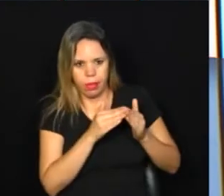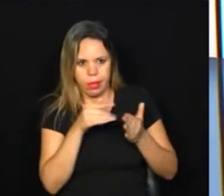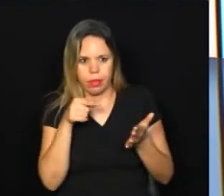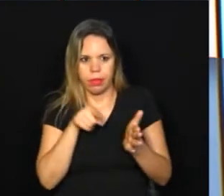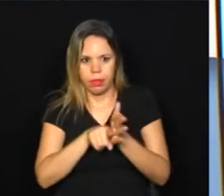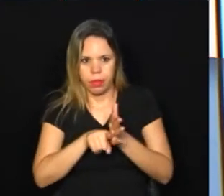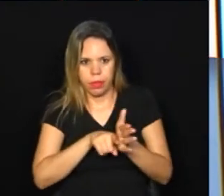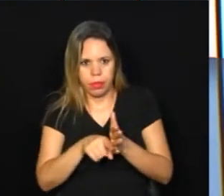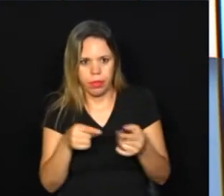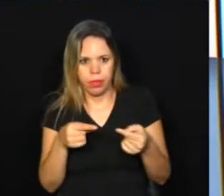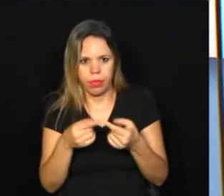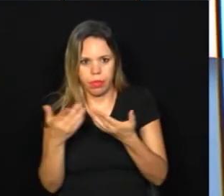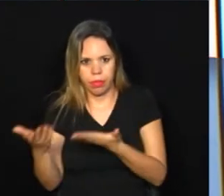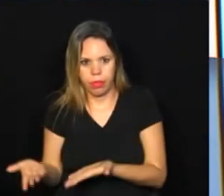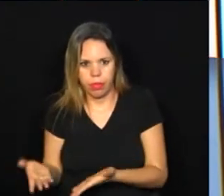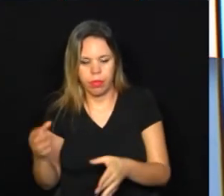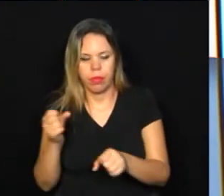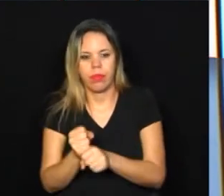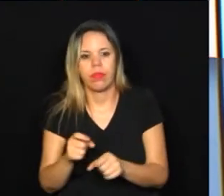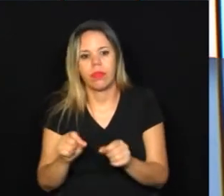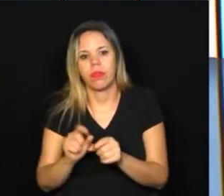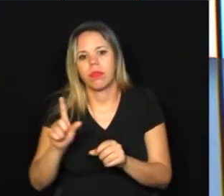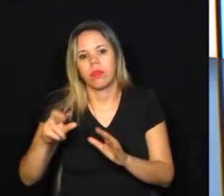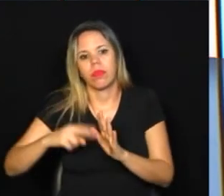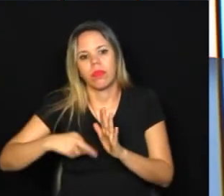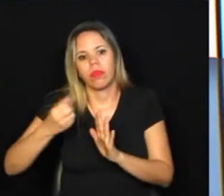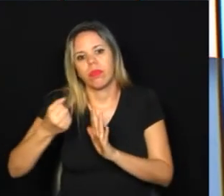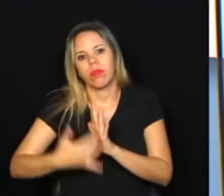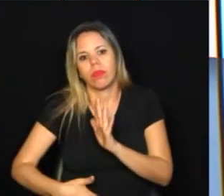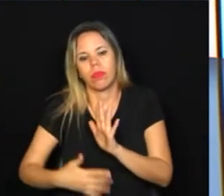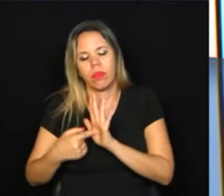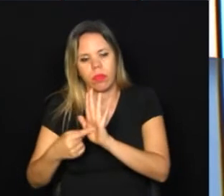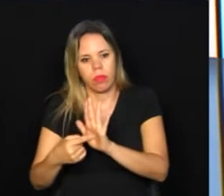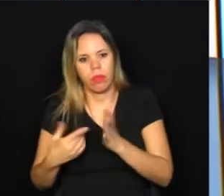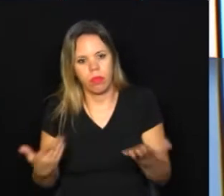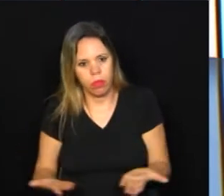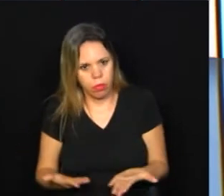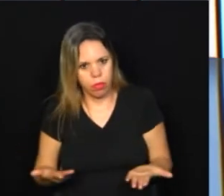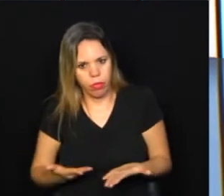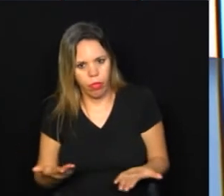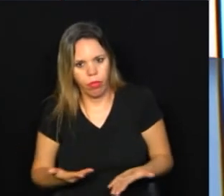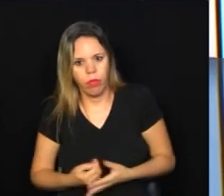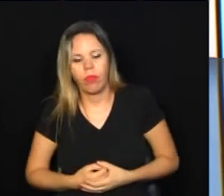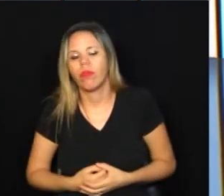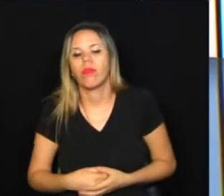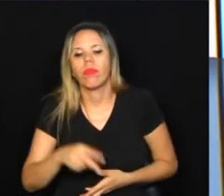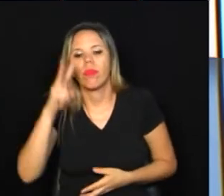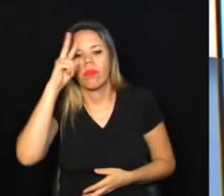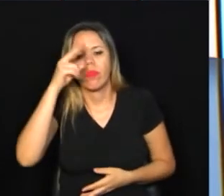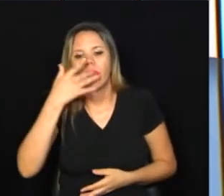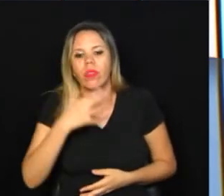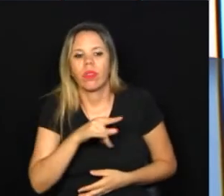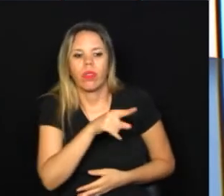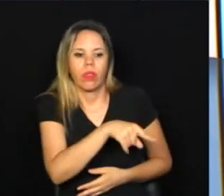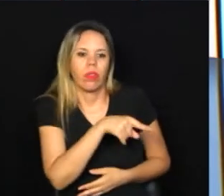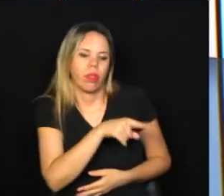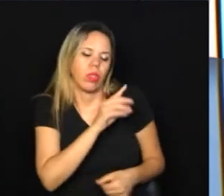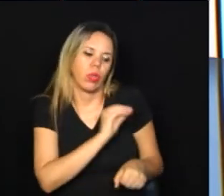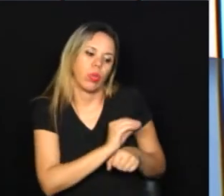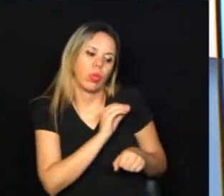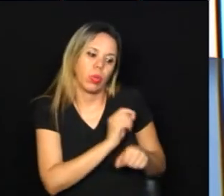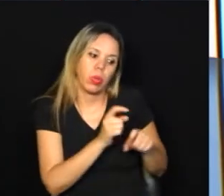acordo com essa nota, esse relatório deve ser apresentado hoje. Lembrando que a criança recebe